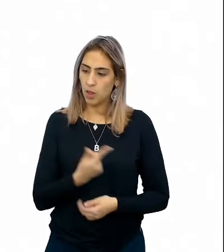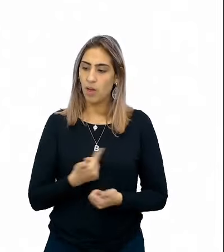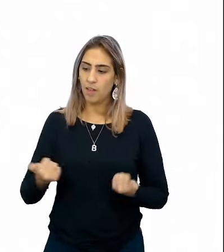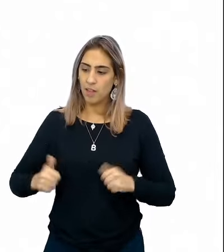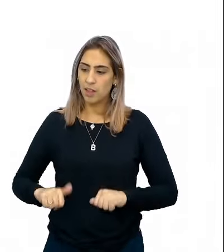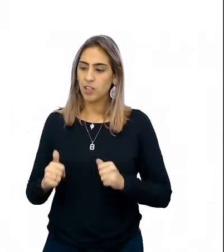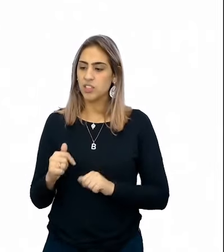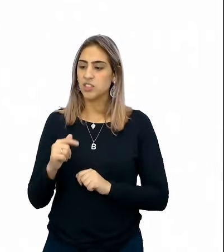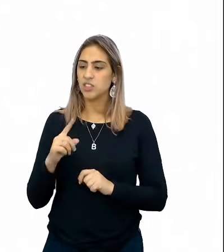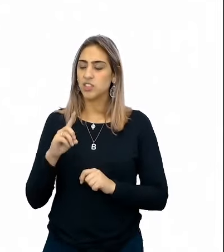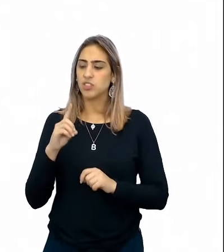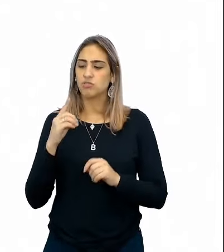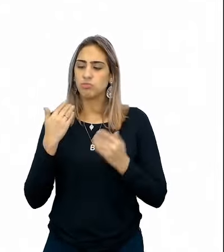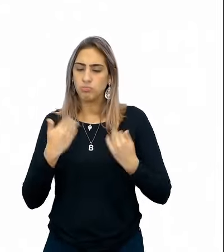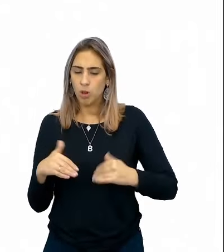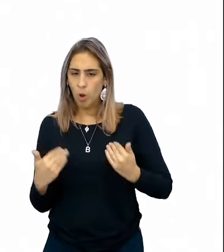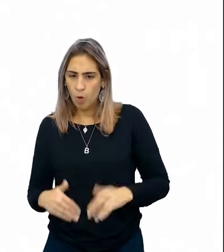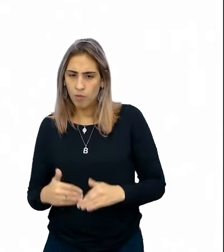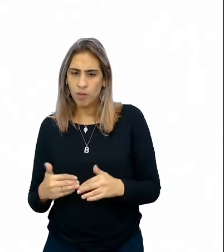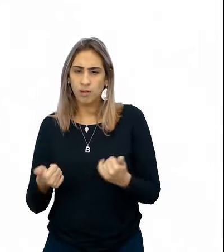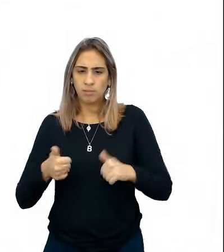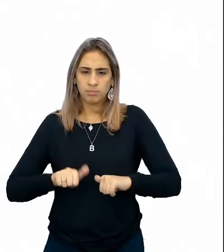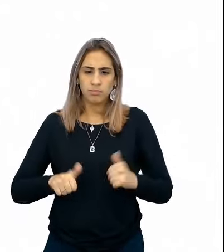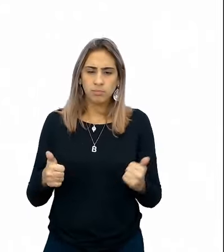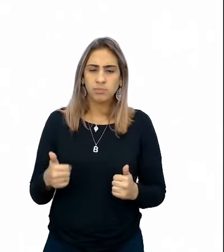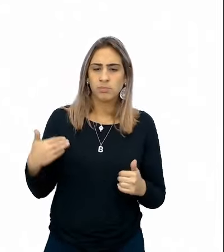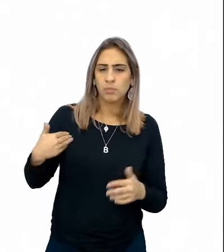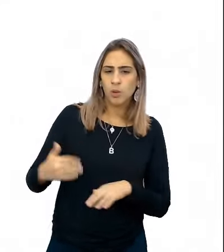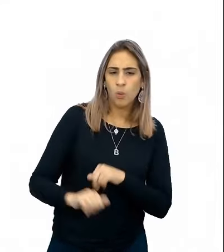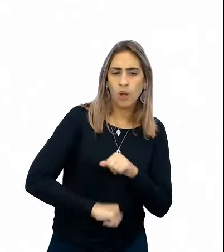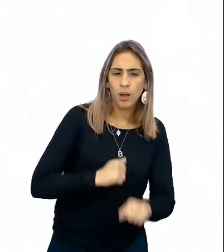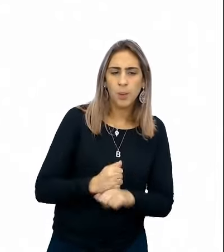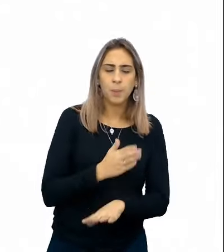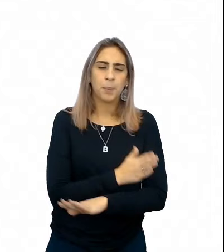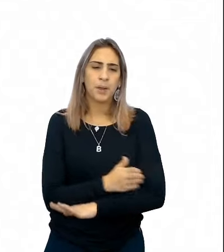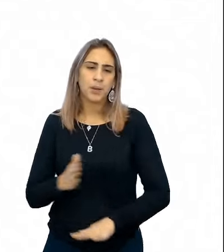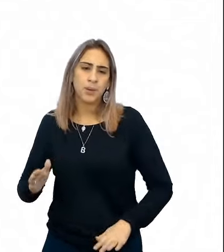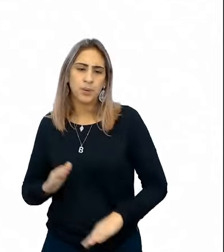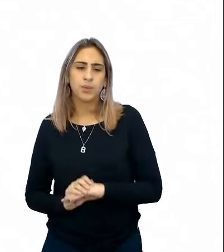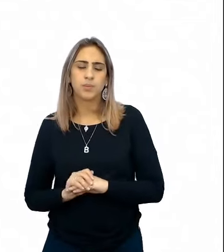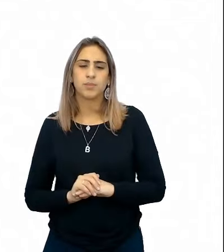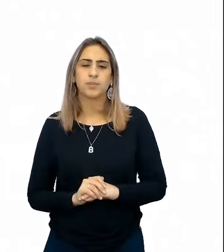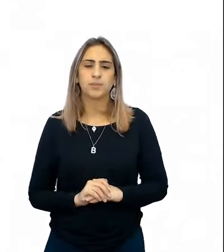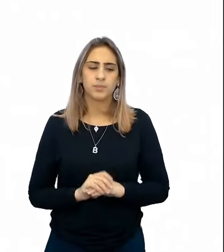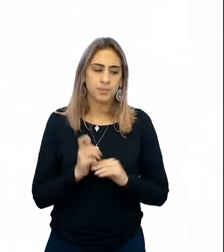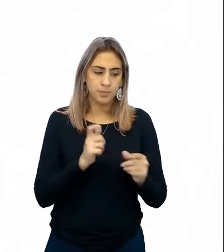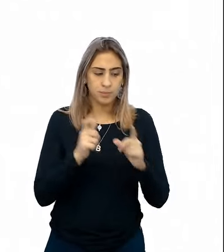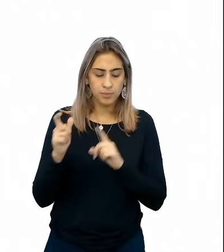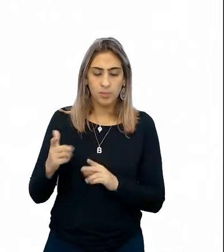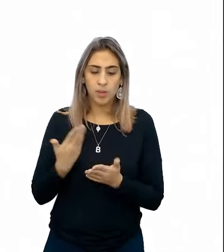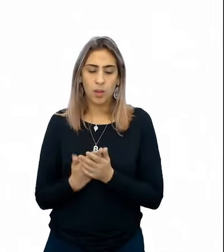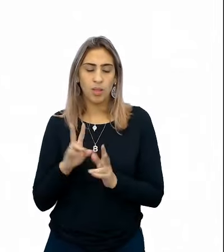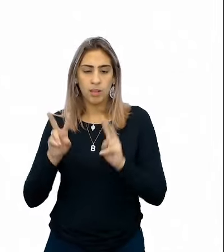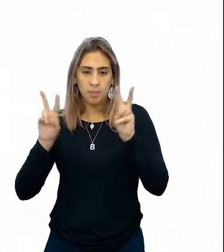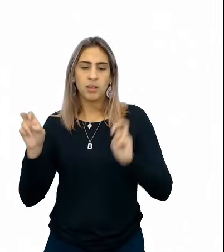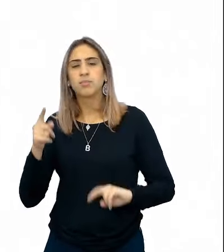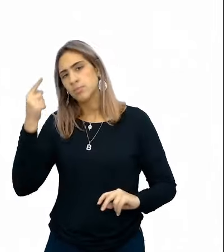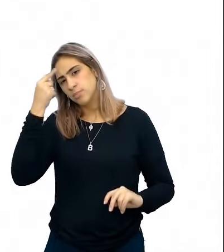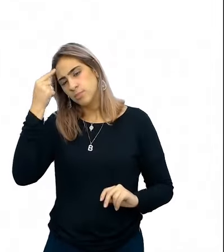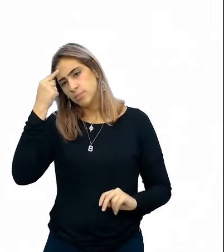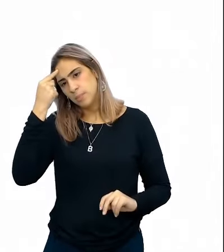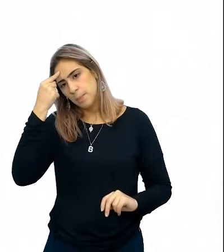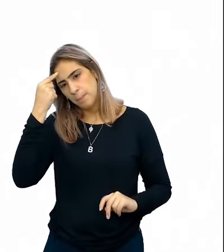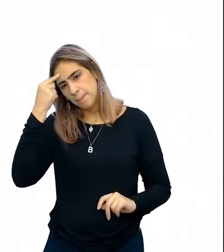avaliação diagnóstica no início do ano, no início de um período, ou, no caso da matemática, pensando